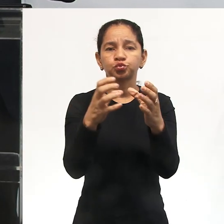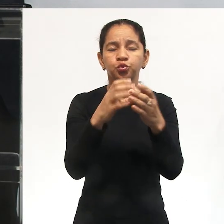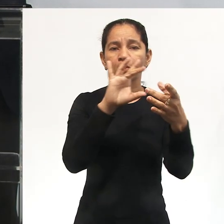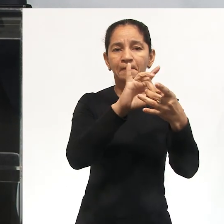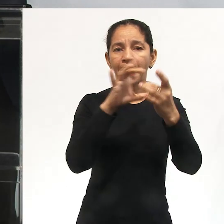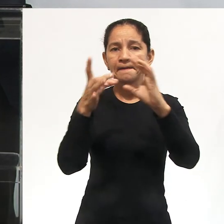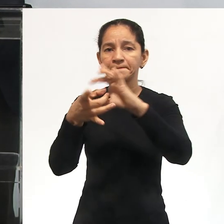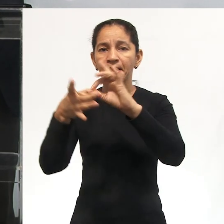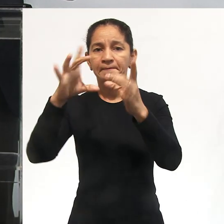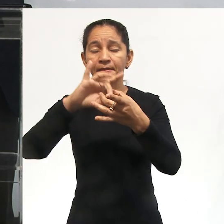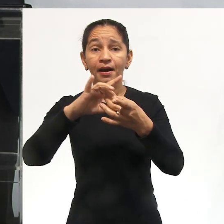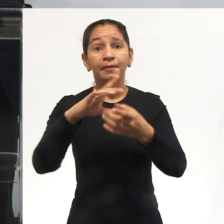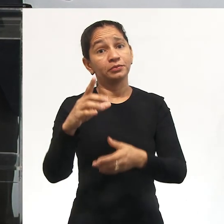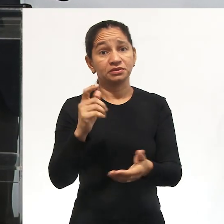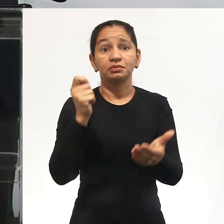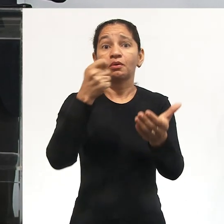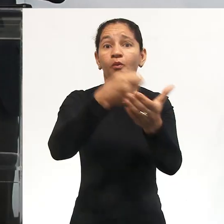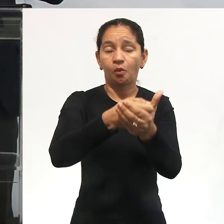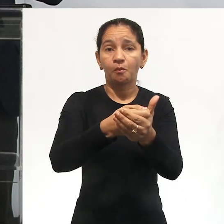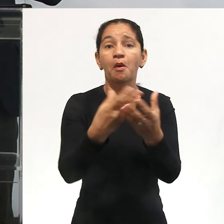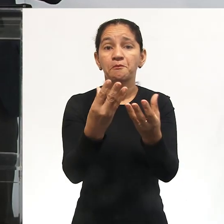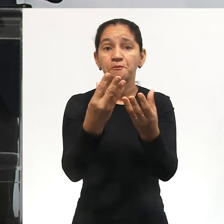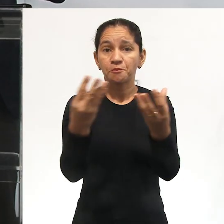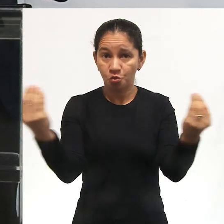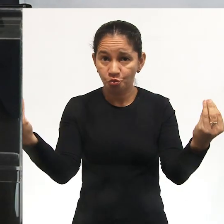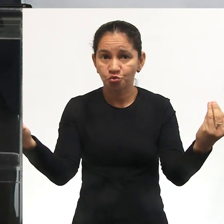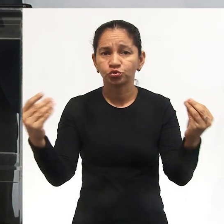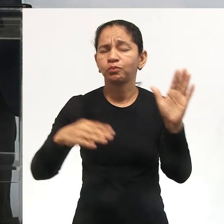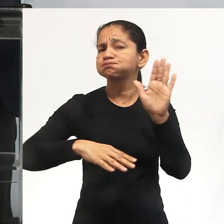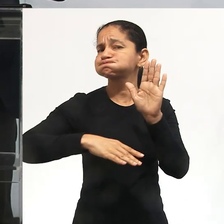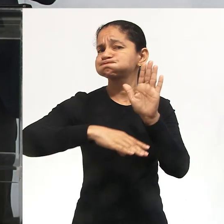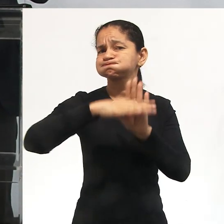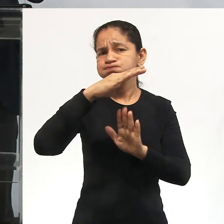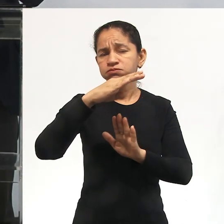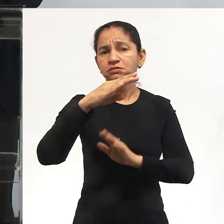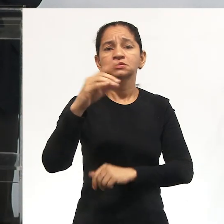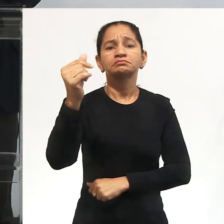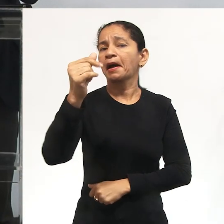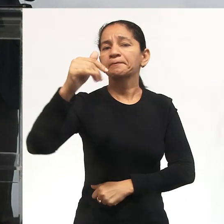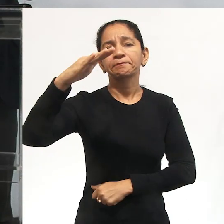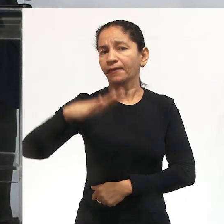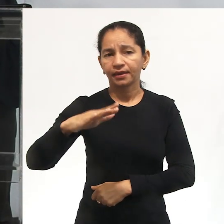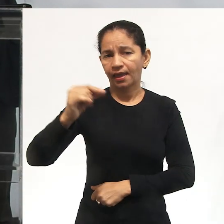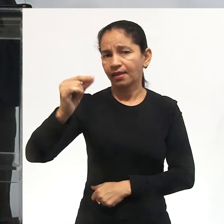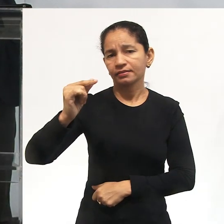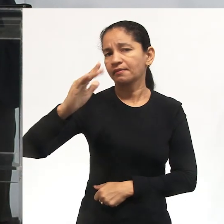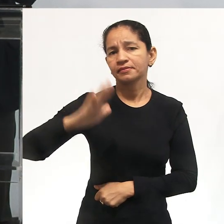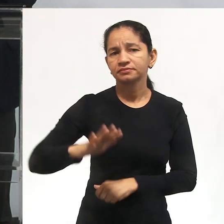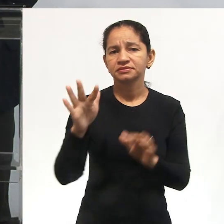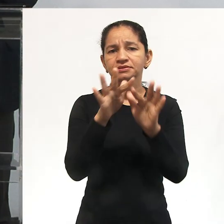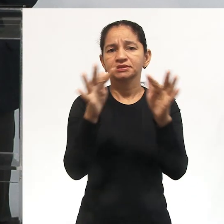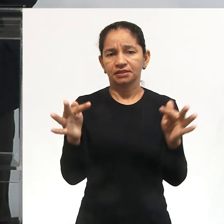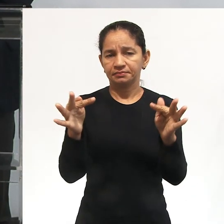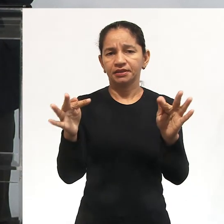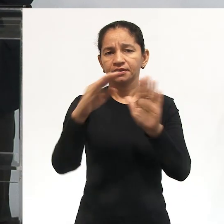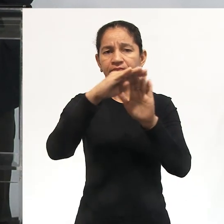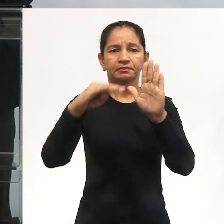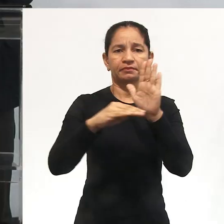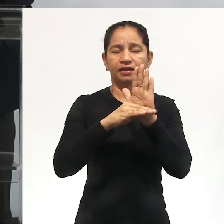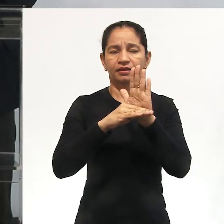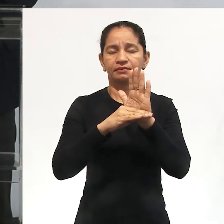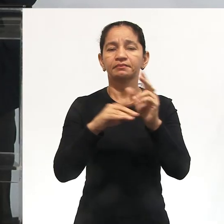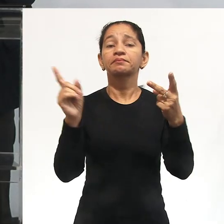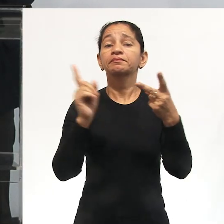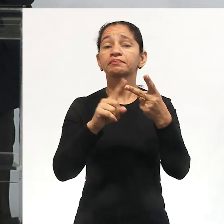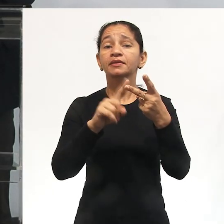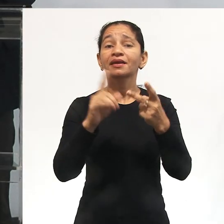um ganho em escala, ou seja, a água em uma quantidade muito maior fica muito mais, um preço muito mais baixo,